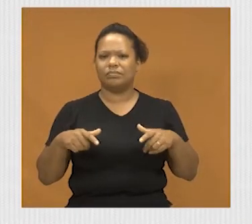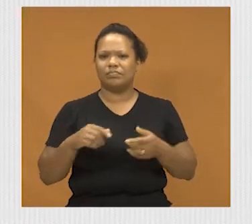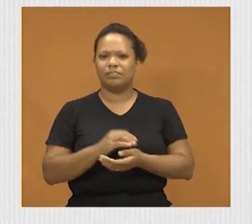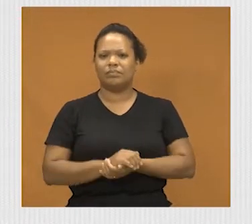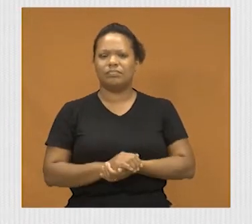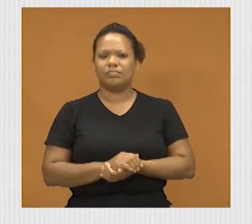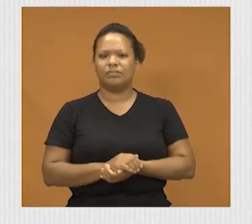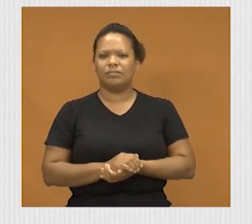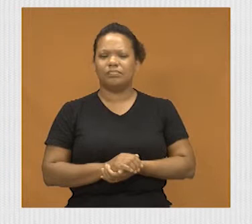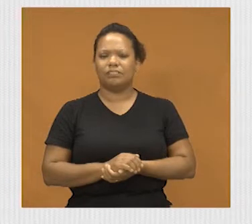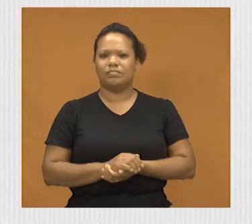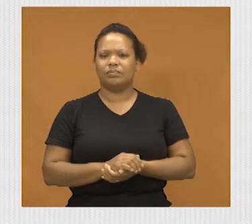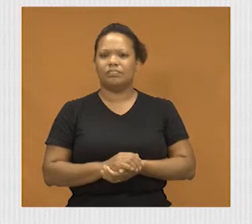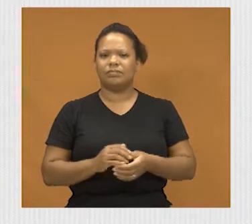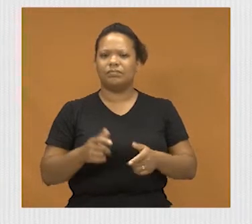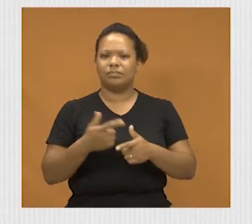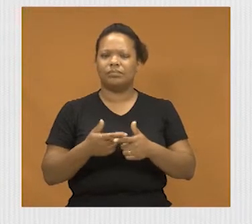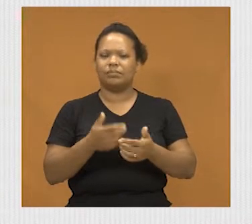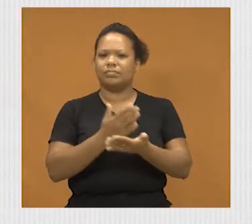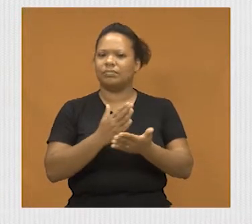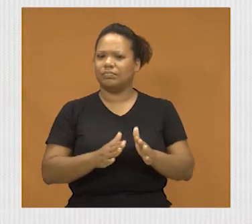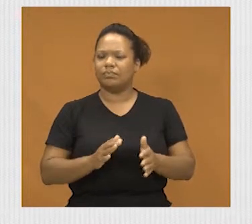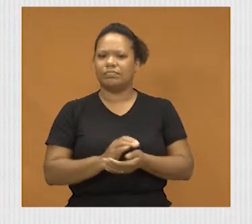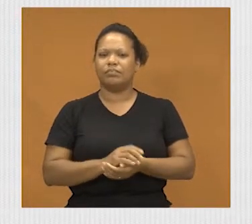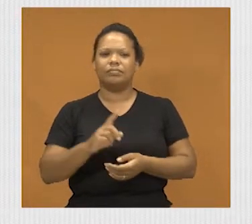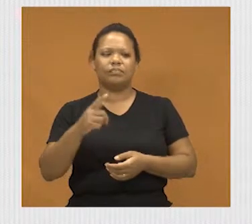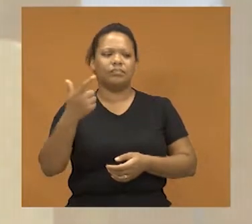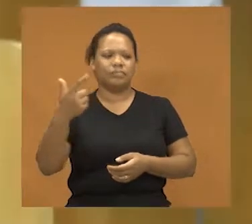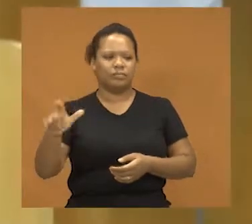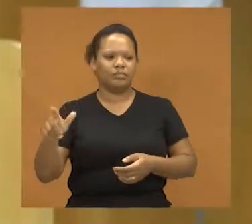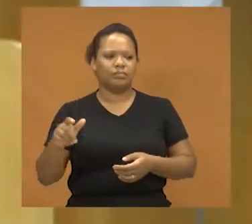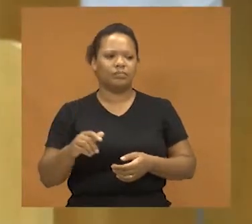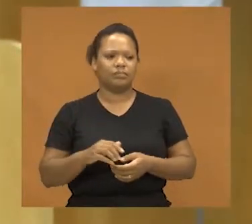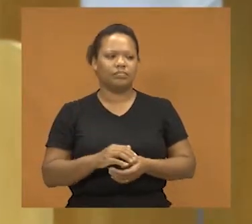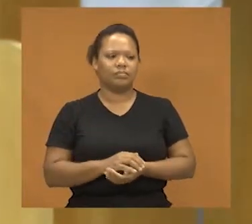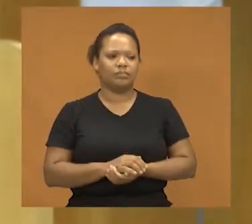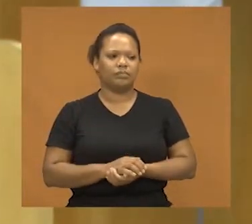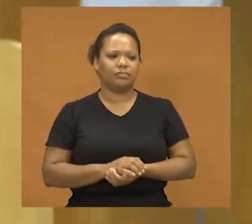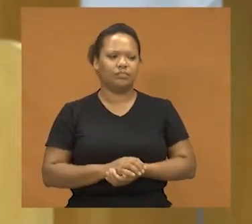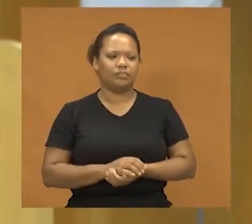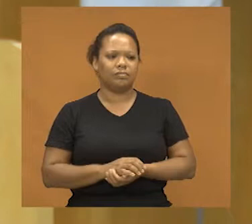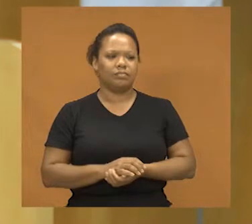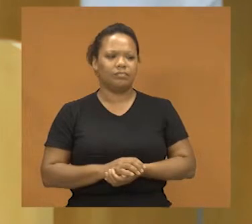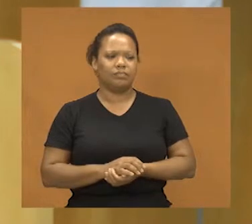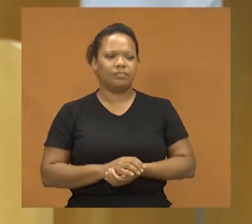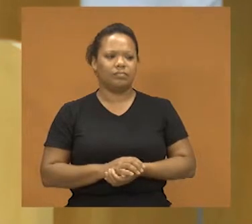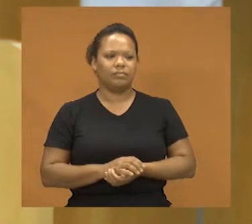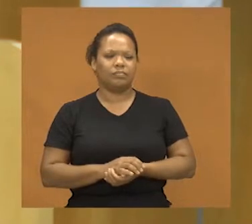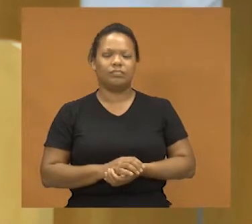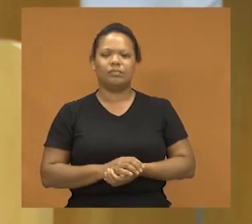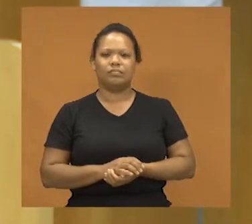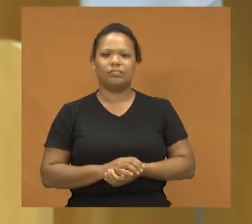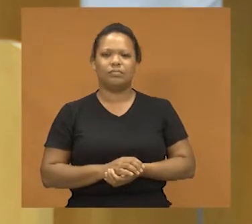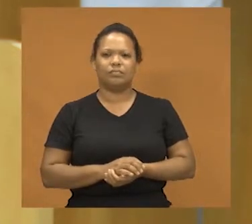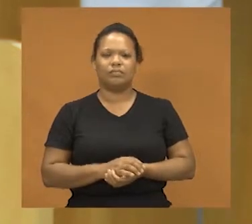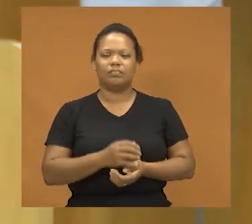seja definitiva. Outro ponto, logo abaixo, na Galdino ainda,